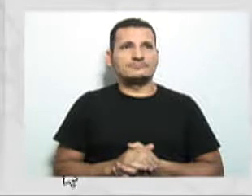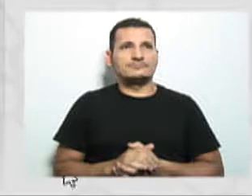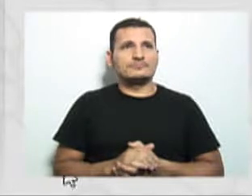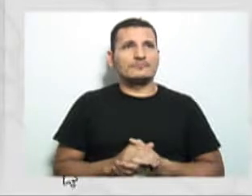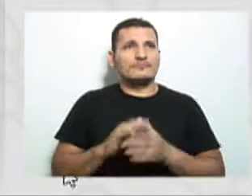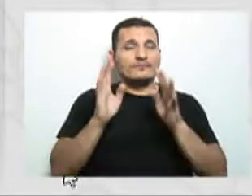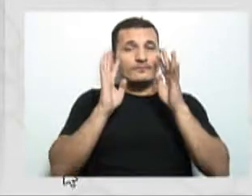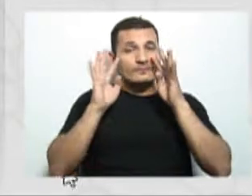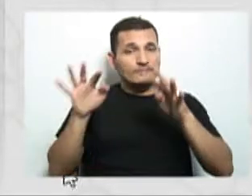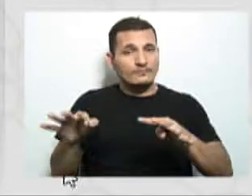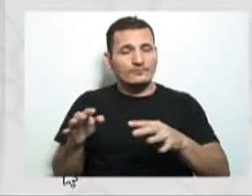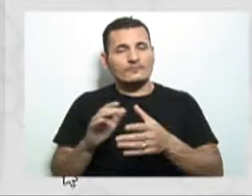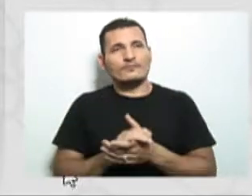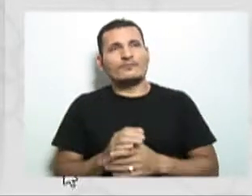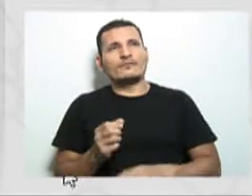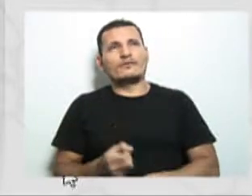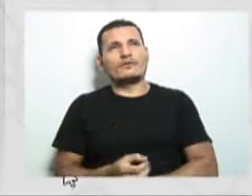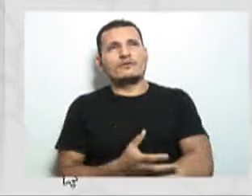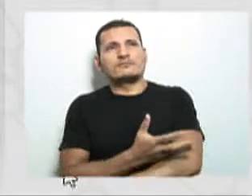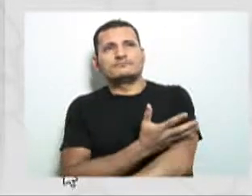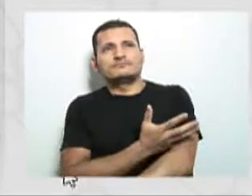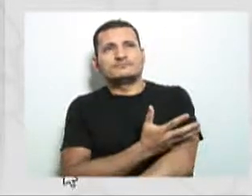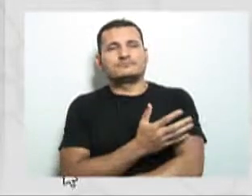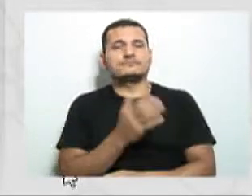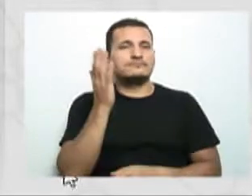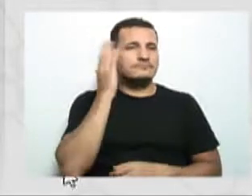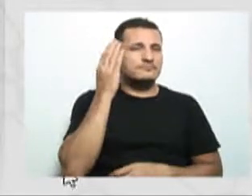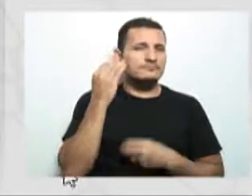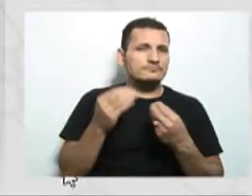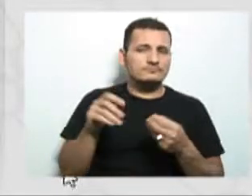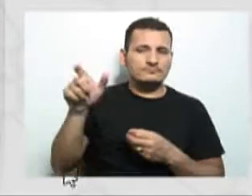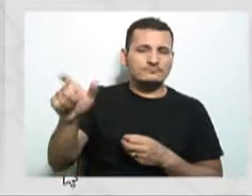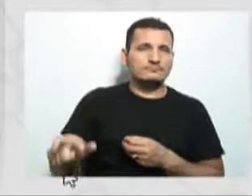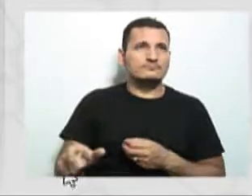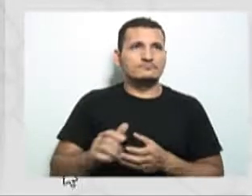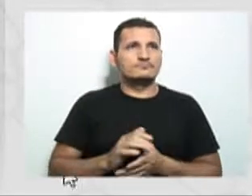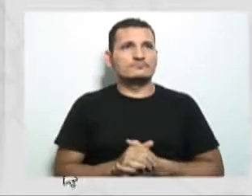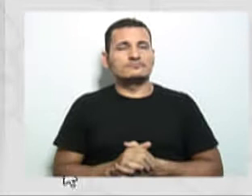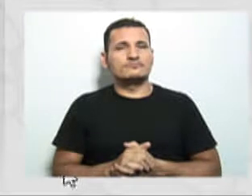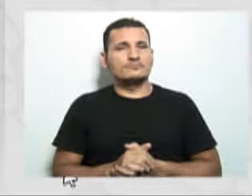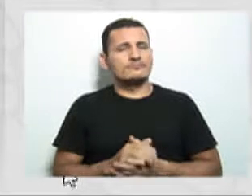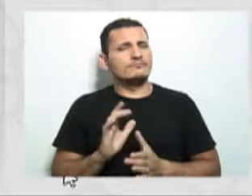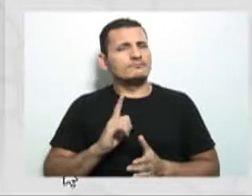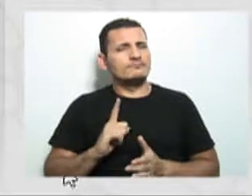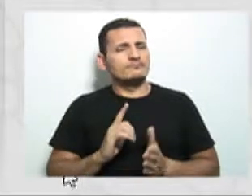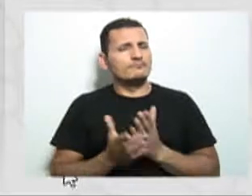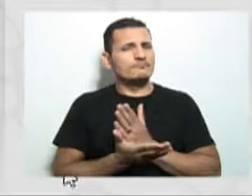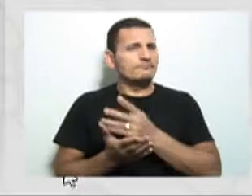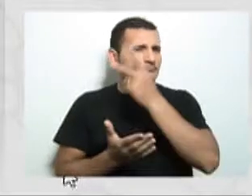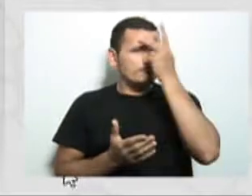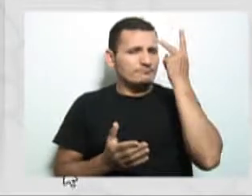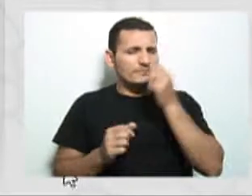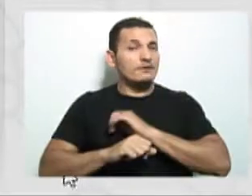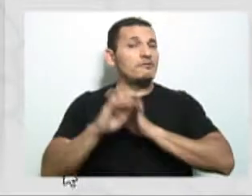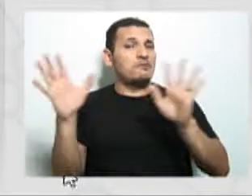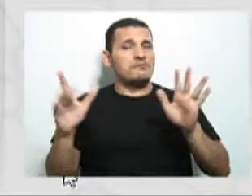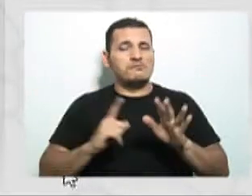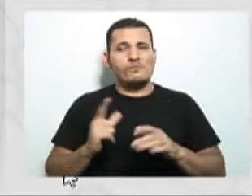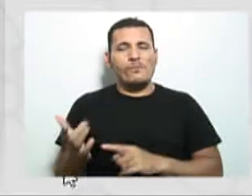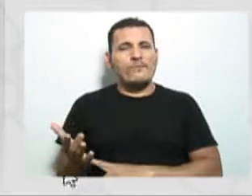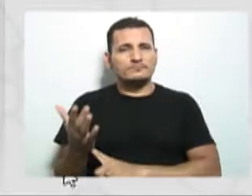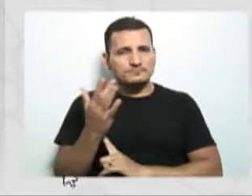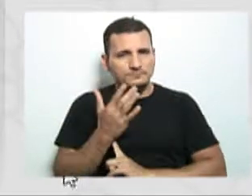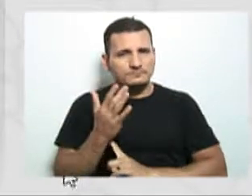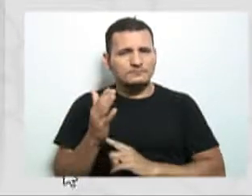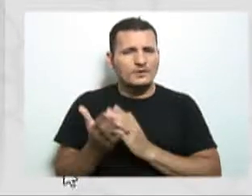atenção nas emoções do outro lado, saber como é que ela está, e tem pessoas que passam isso de forma muito clara, tá certo?